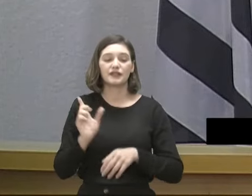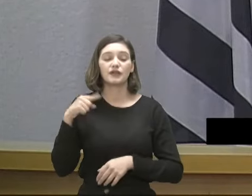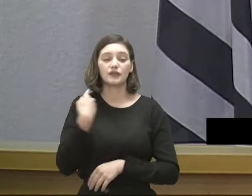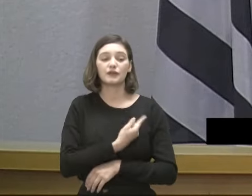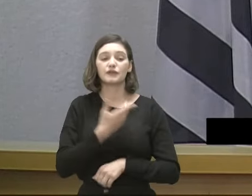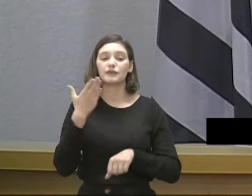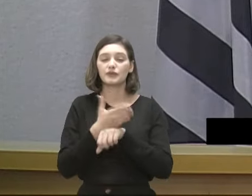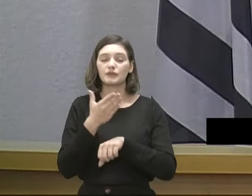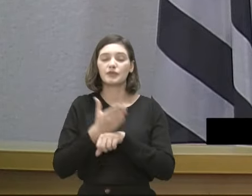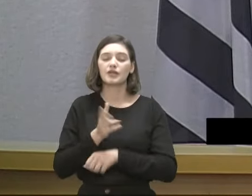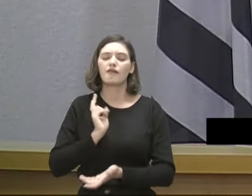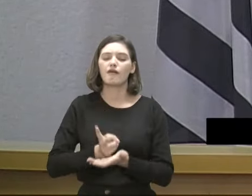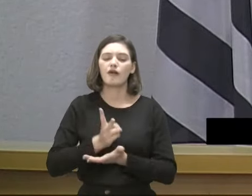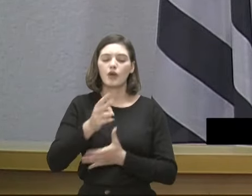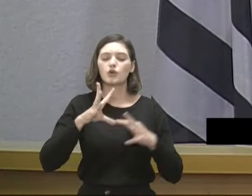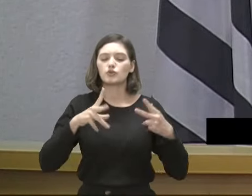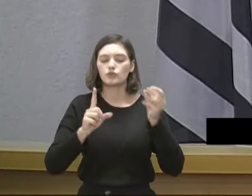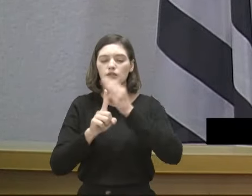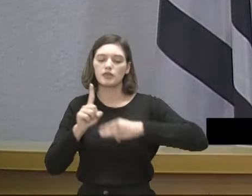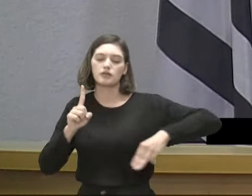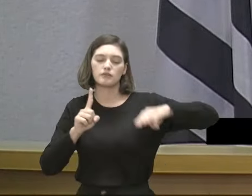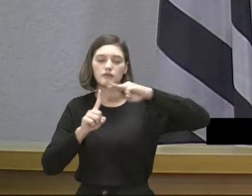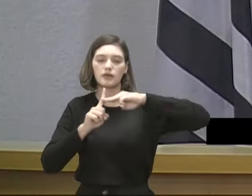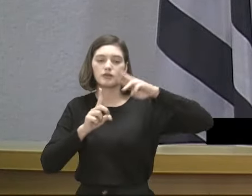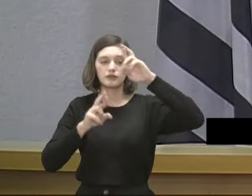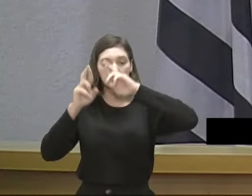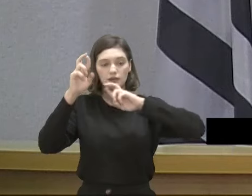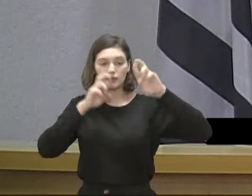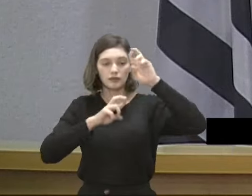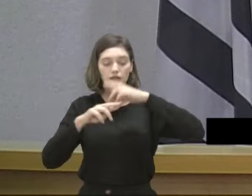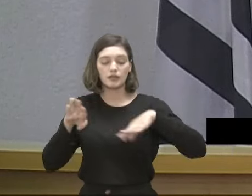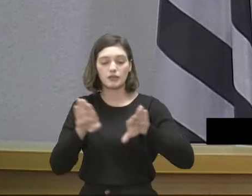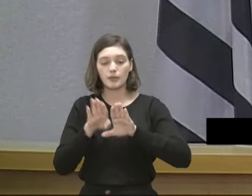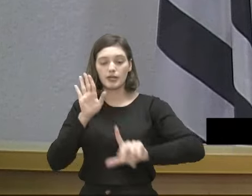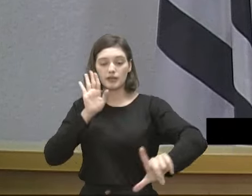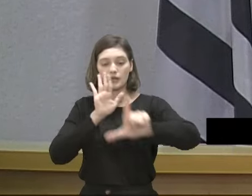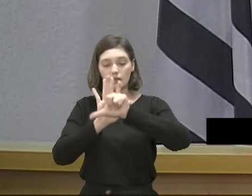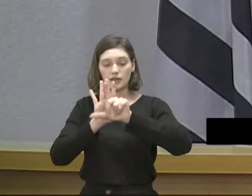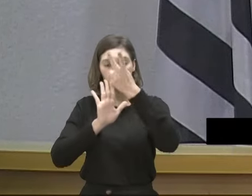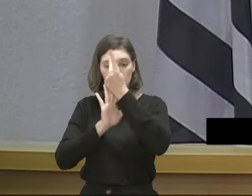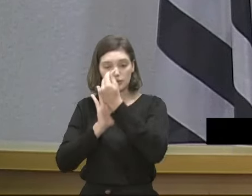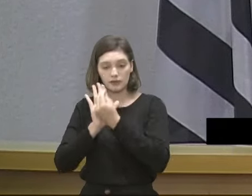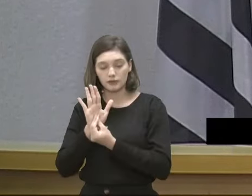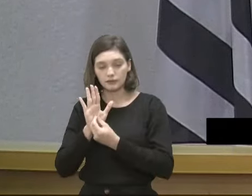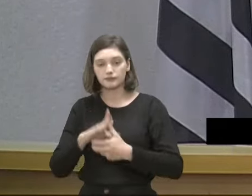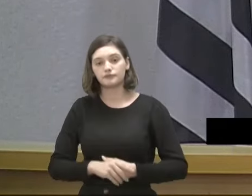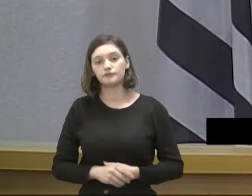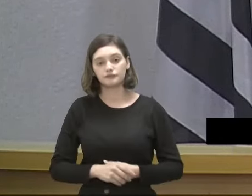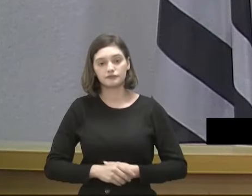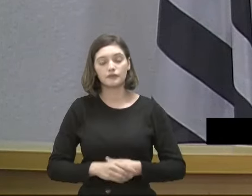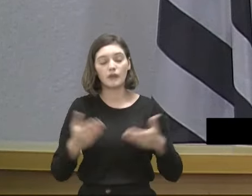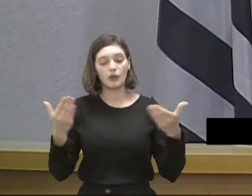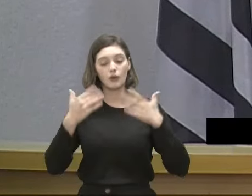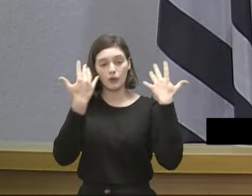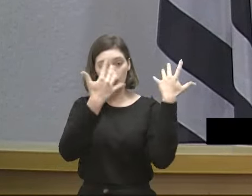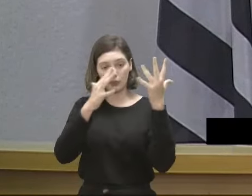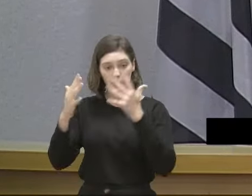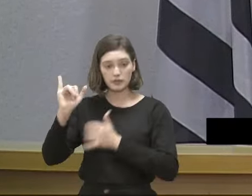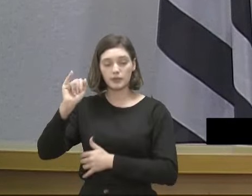participamos muito aqui das metas fiscais e também da lei orçamentária. Então, deixo aqui os parabéns ao